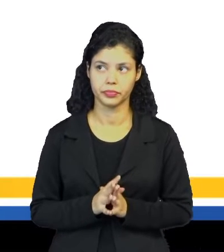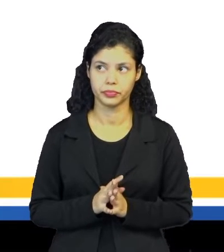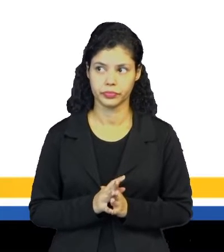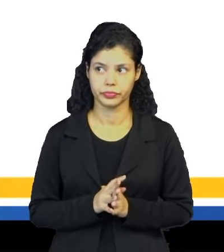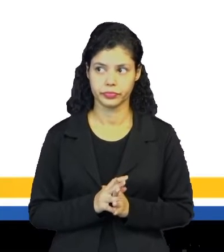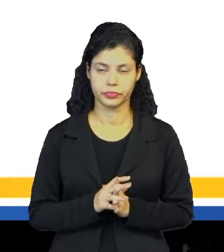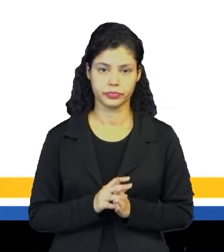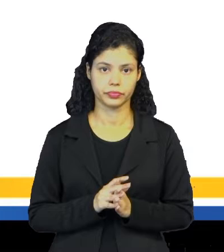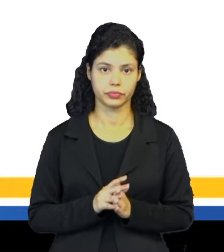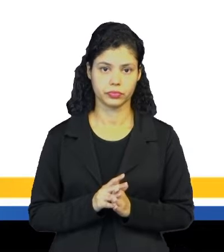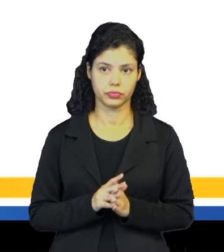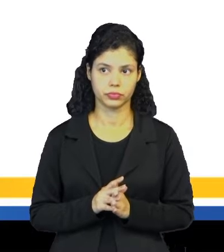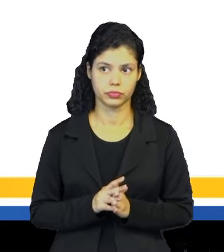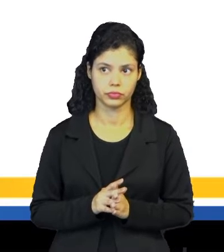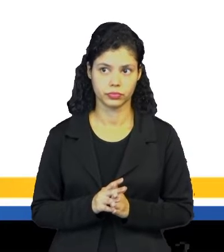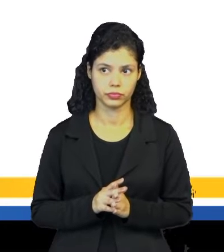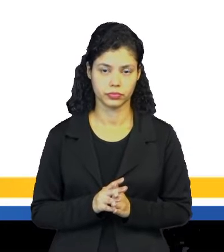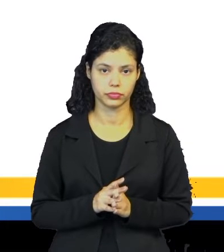Afonso,